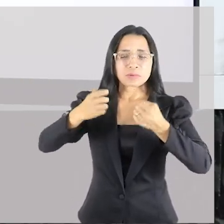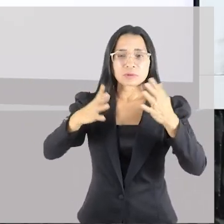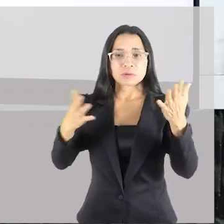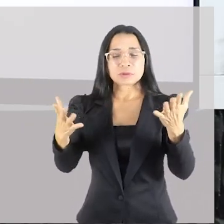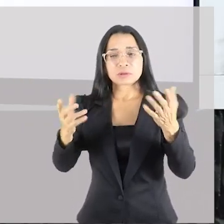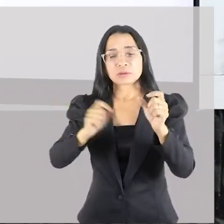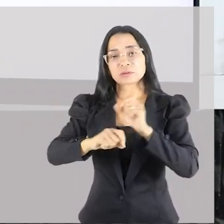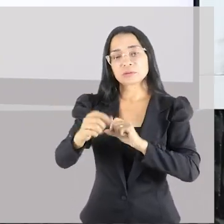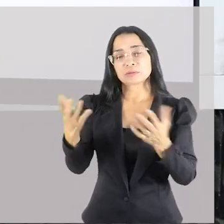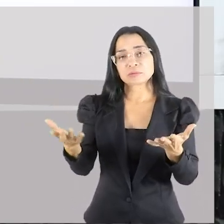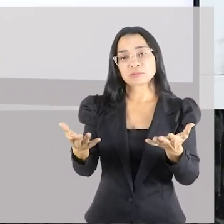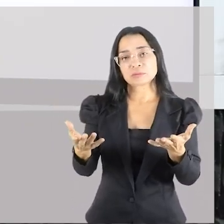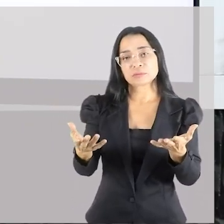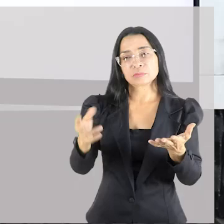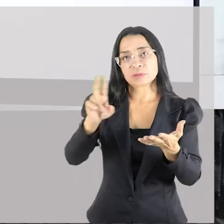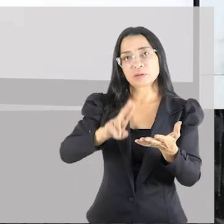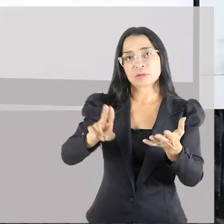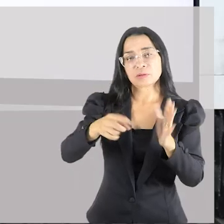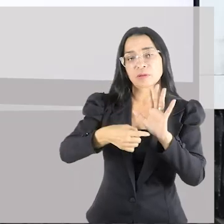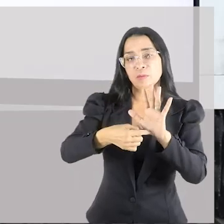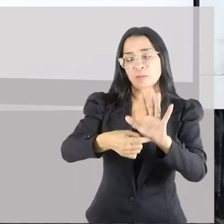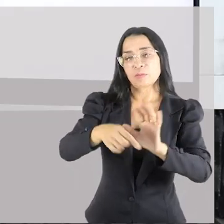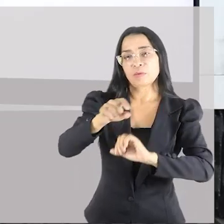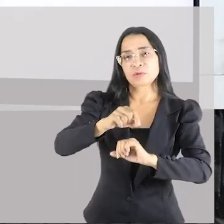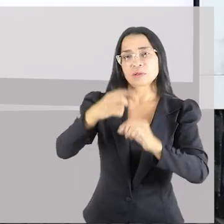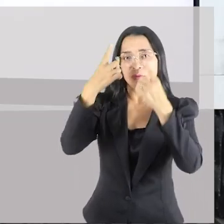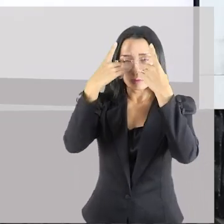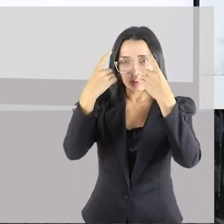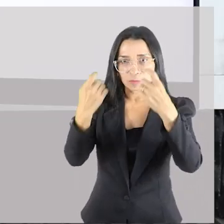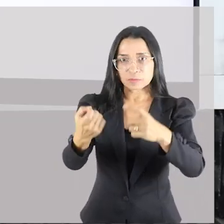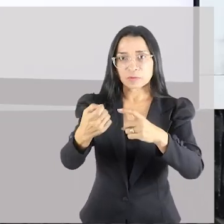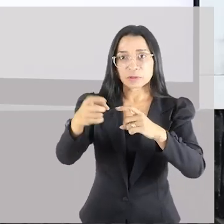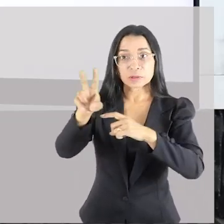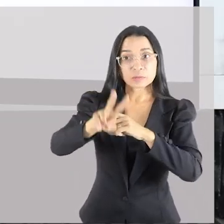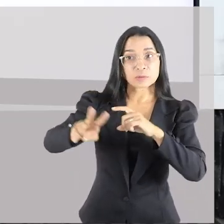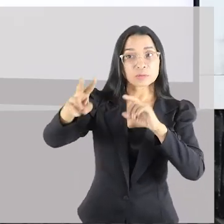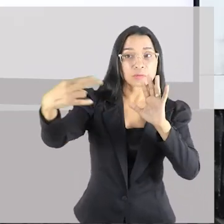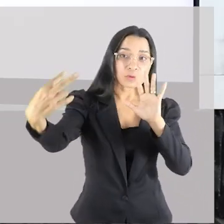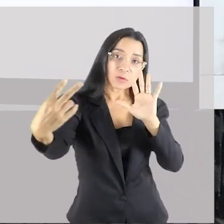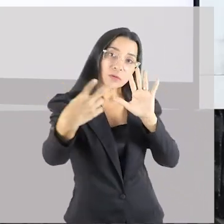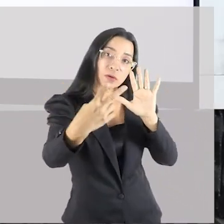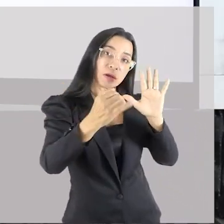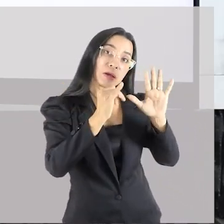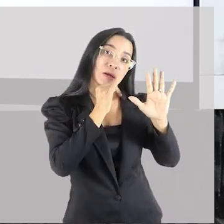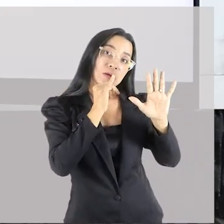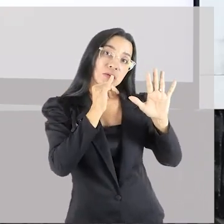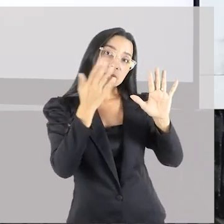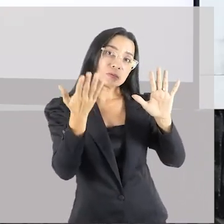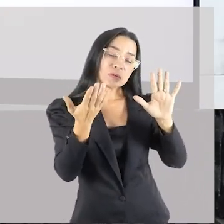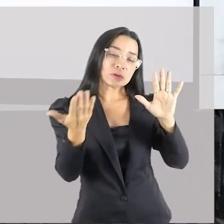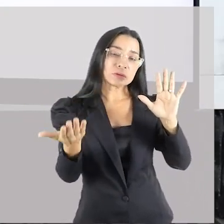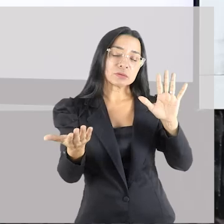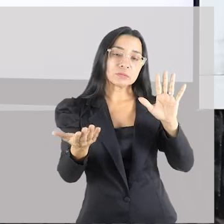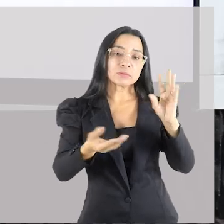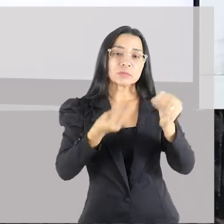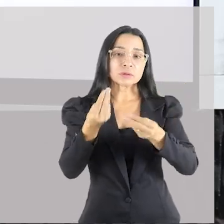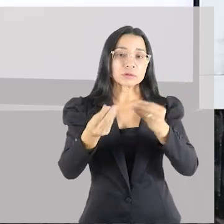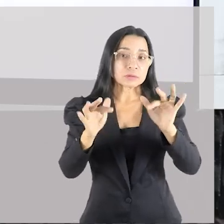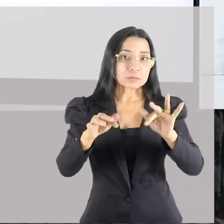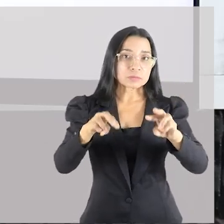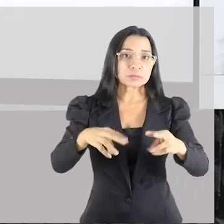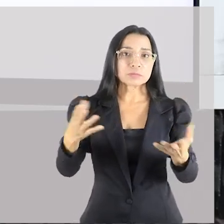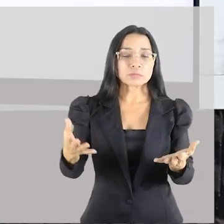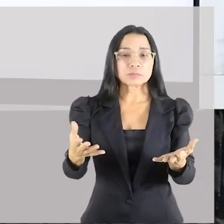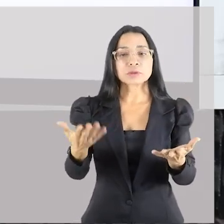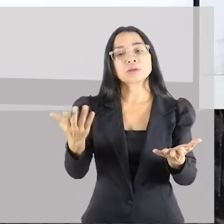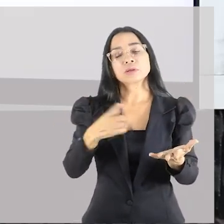que servisse de exemplo para todos, para que aquele que quisesse insurgir-se contra o Estado, esse era o fim.